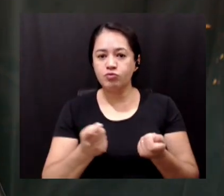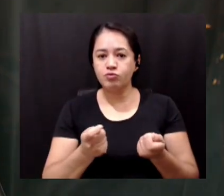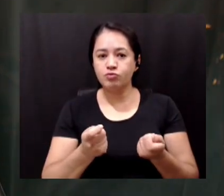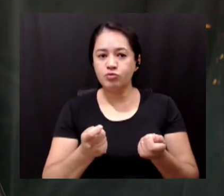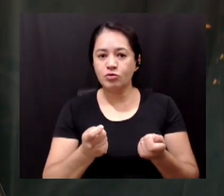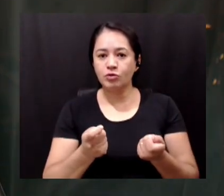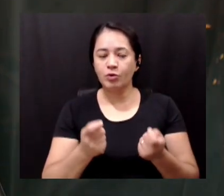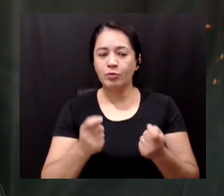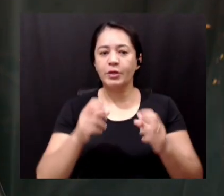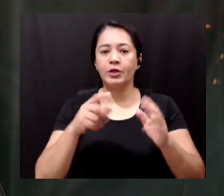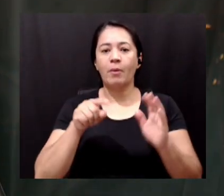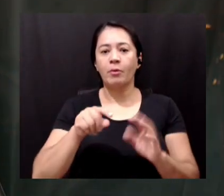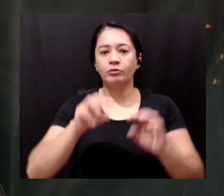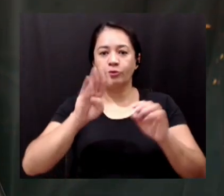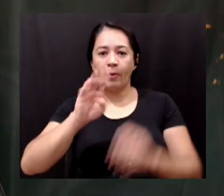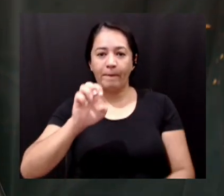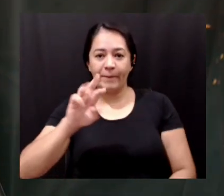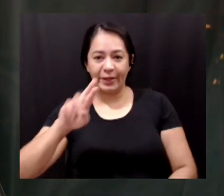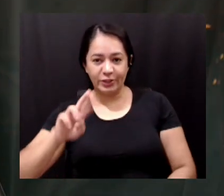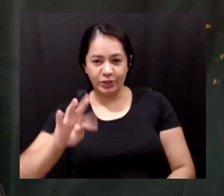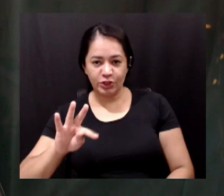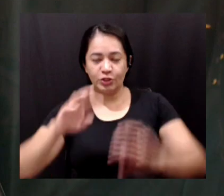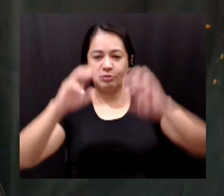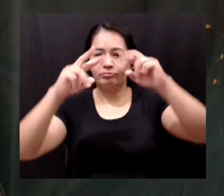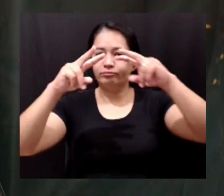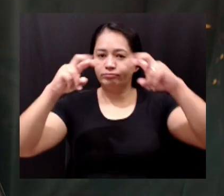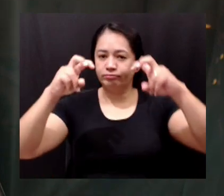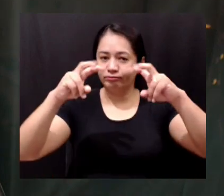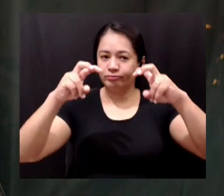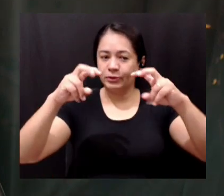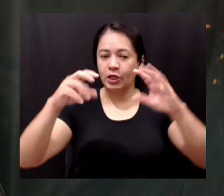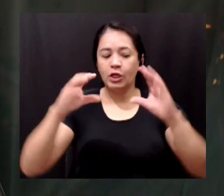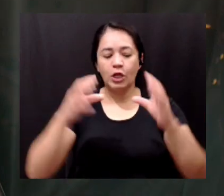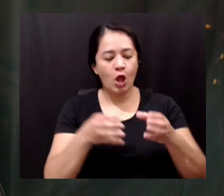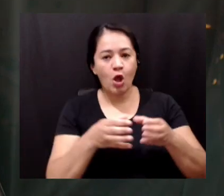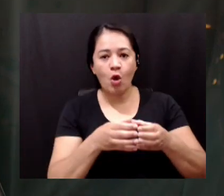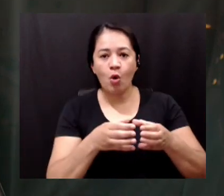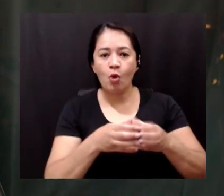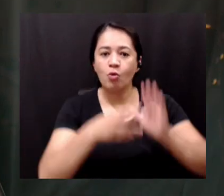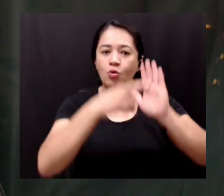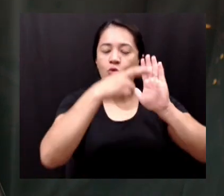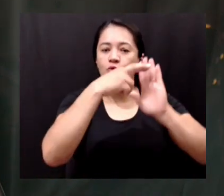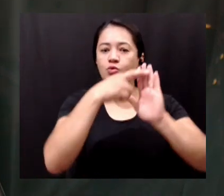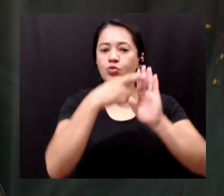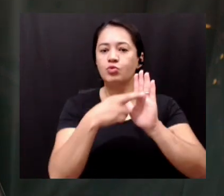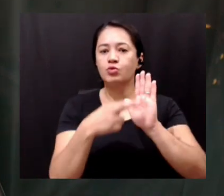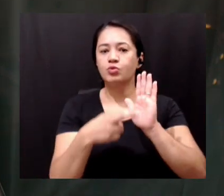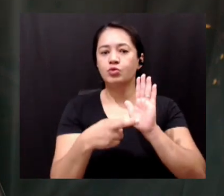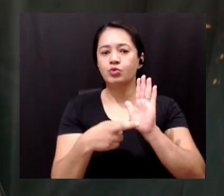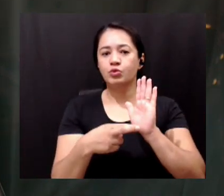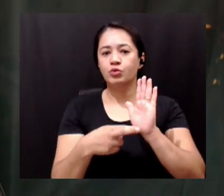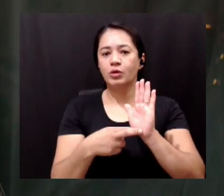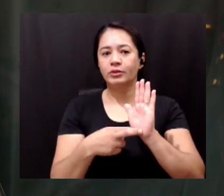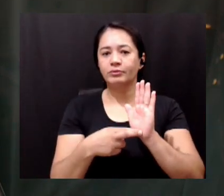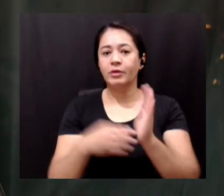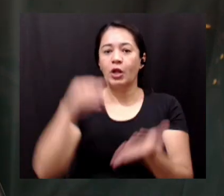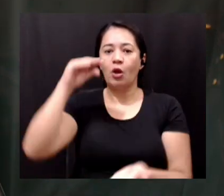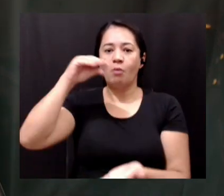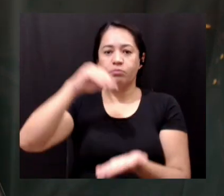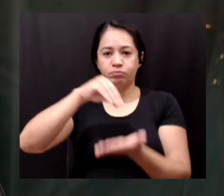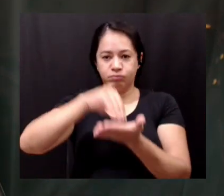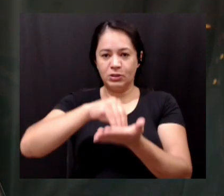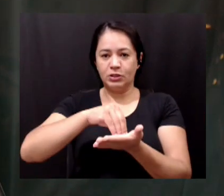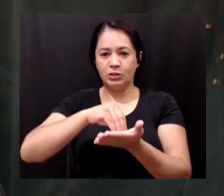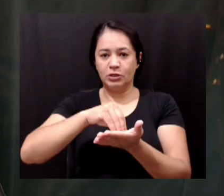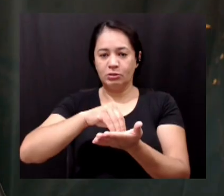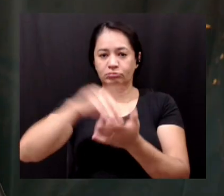.bet.br. A iniciativa é parte de um conjunto de regras estabelecidas pelo Ministério da Fazenda e tem o objetivo de